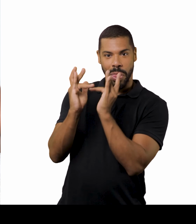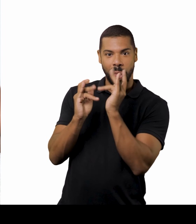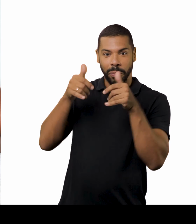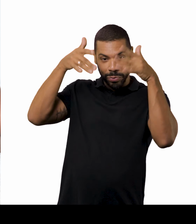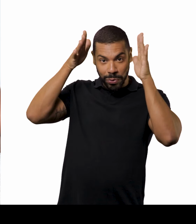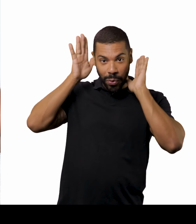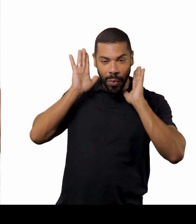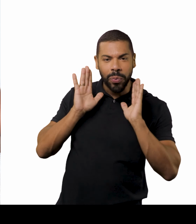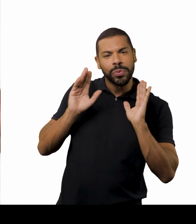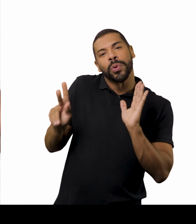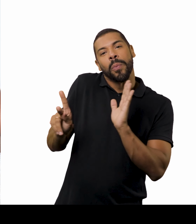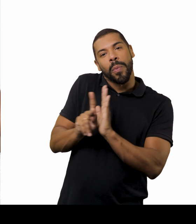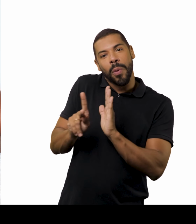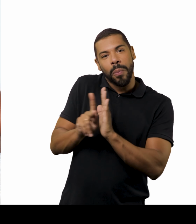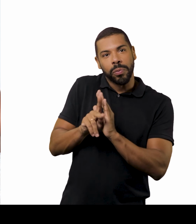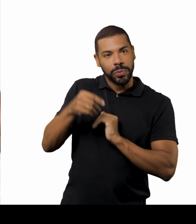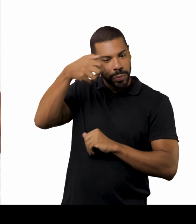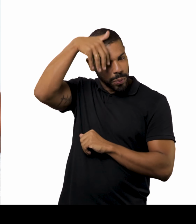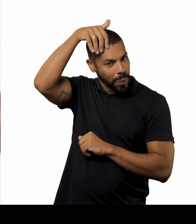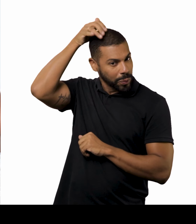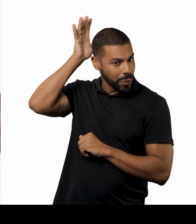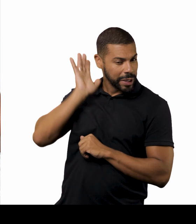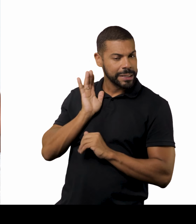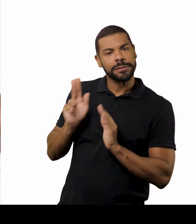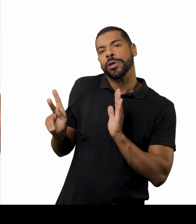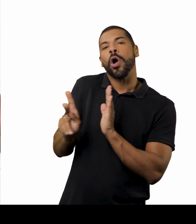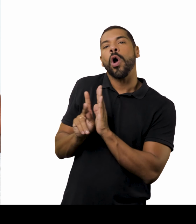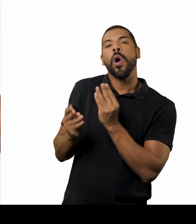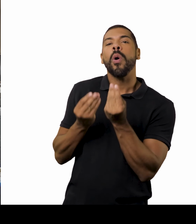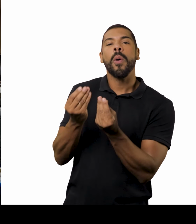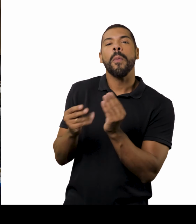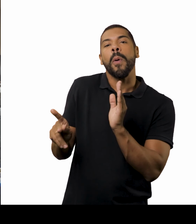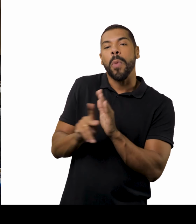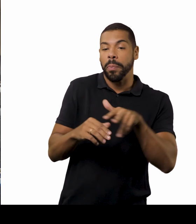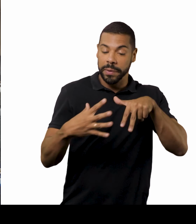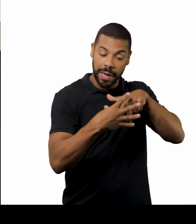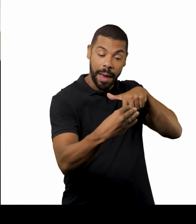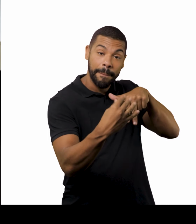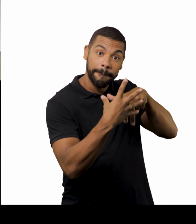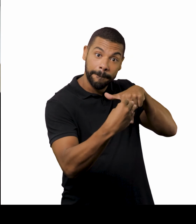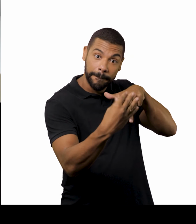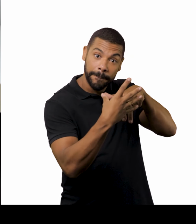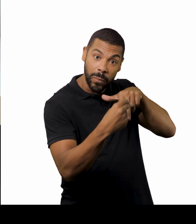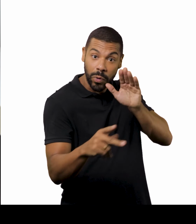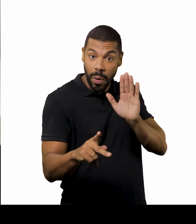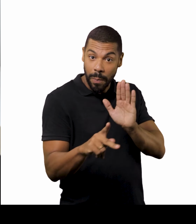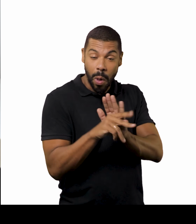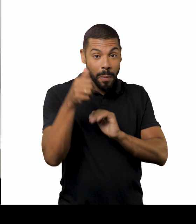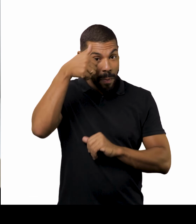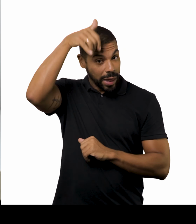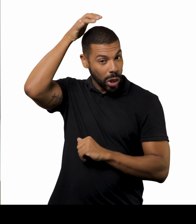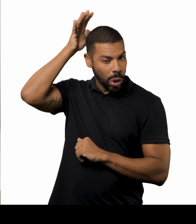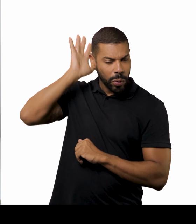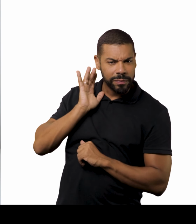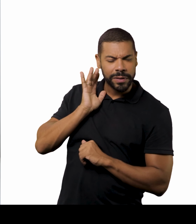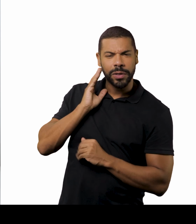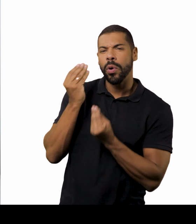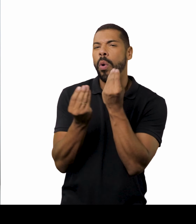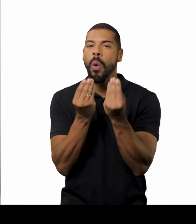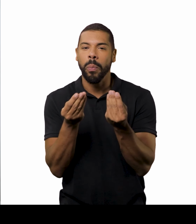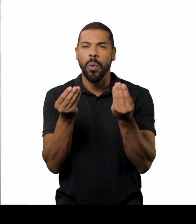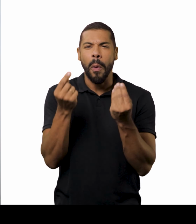com essa materialidade têxtil que é exclusivo para a moda noiva. Em todos os looks a gente extrapola os limites do corpo, né? Quando você